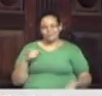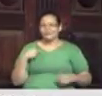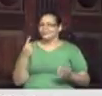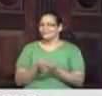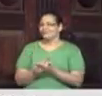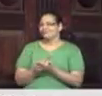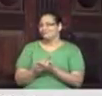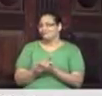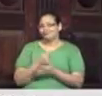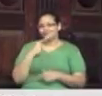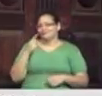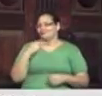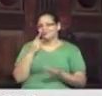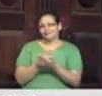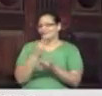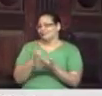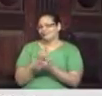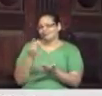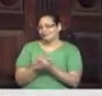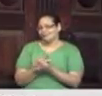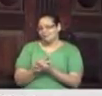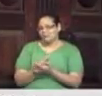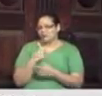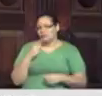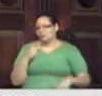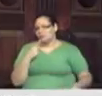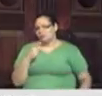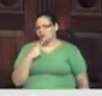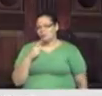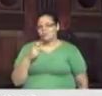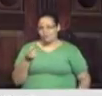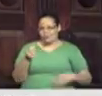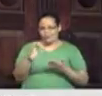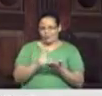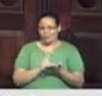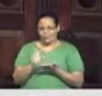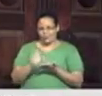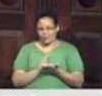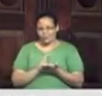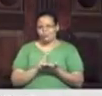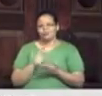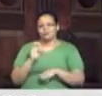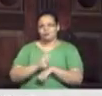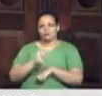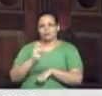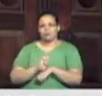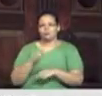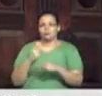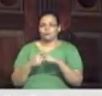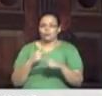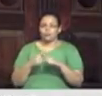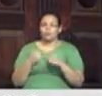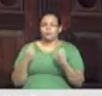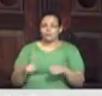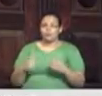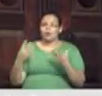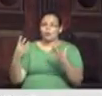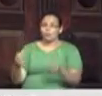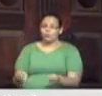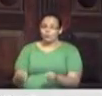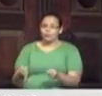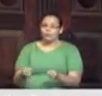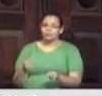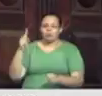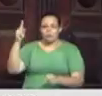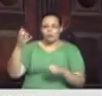errou o alvo, não temos ainda certeza que esses recursos entrarão no caixa do Estado, pois depende de uma aprovação